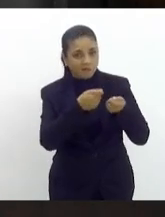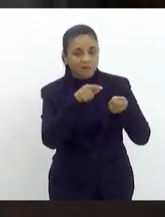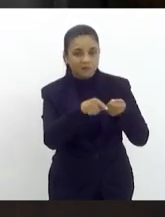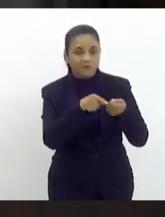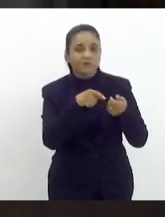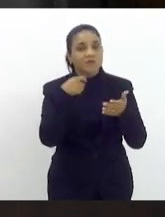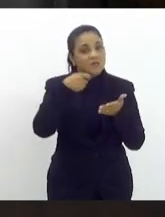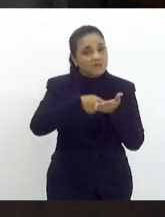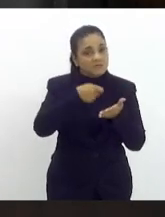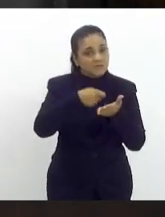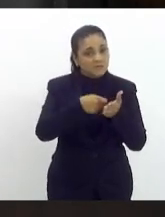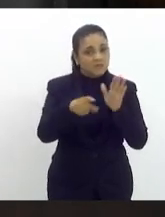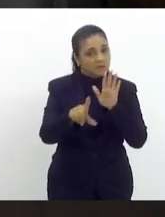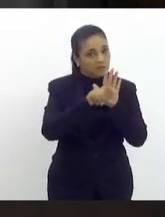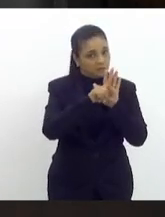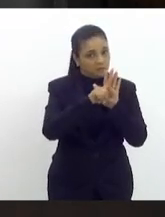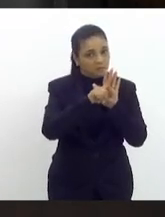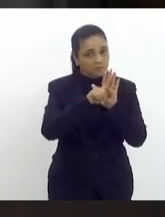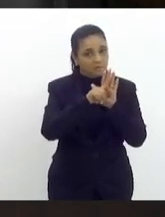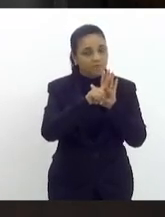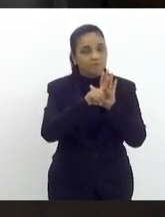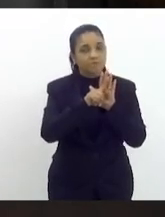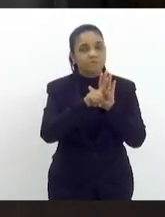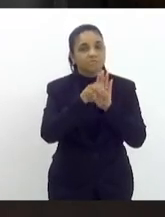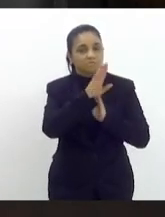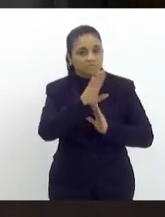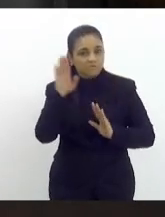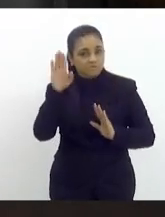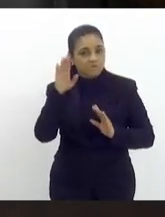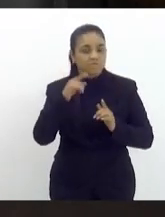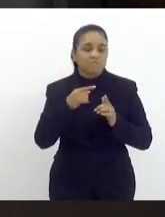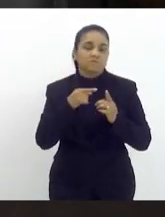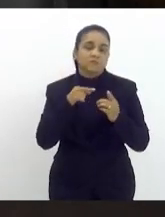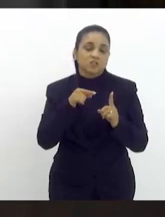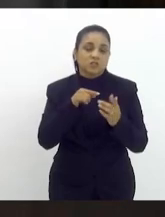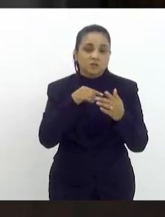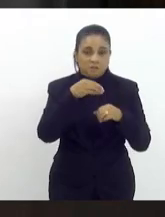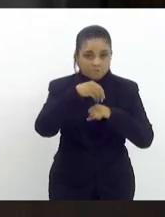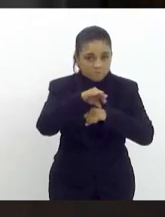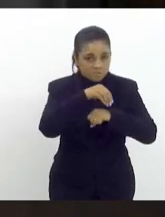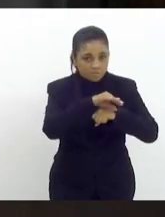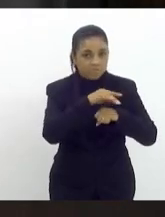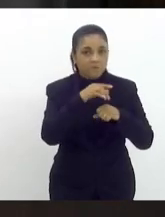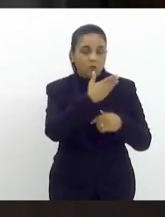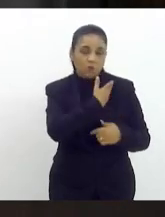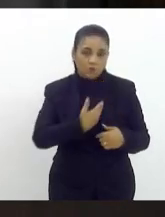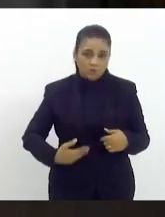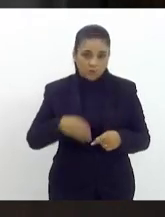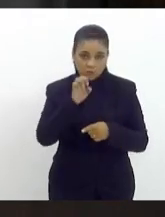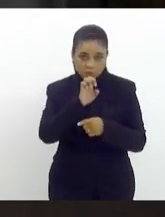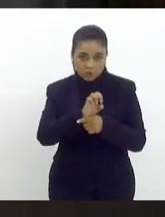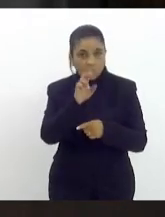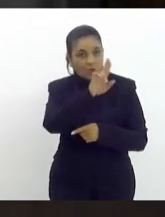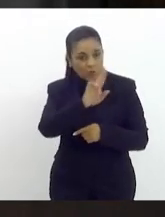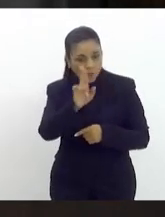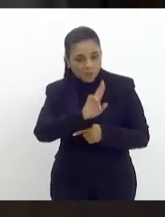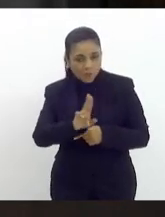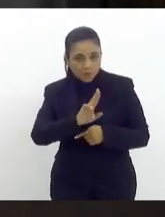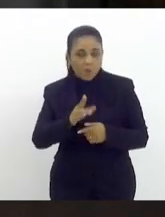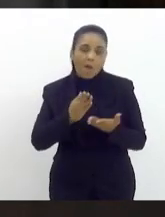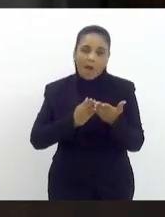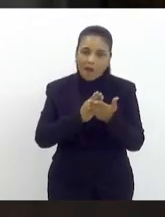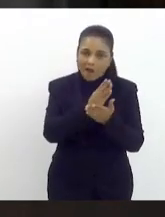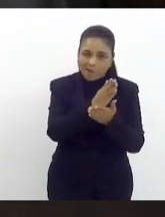a exigência legal de que os candidatos indicados pelo governo do Estado devam ter seus nomes previamente